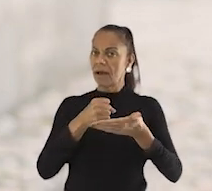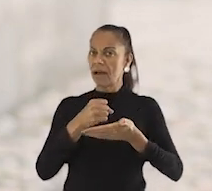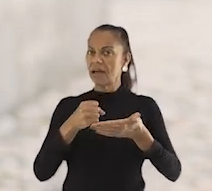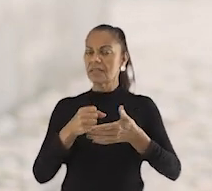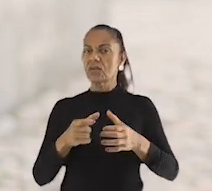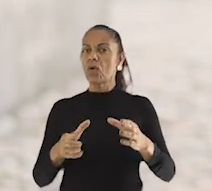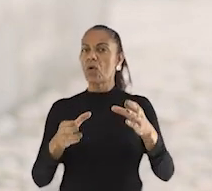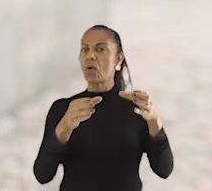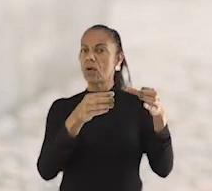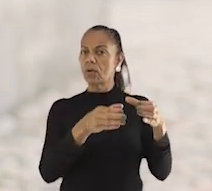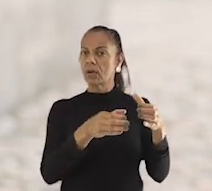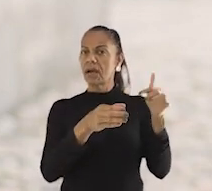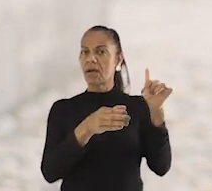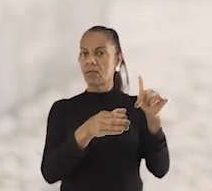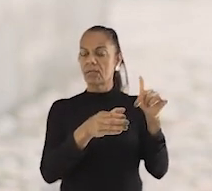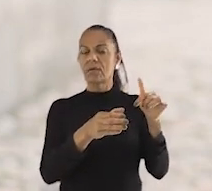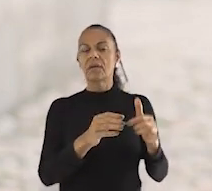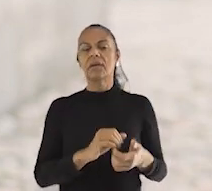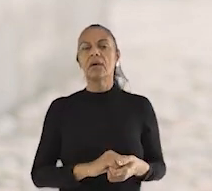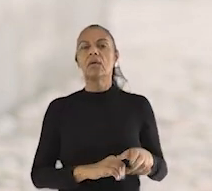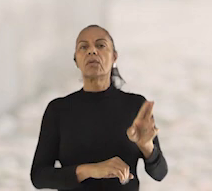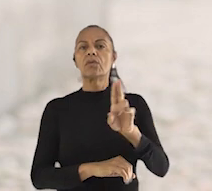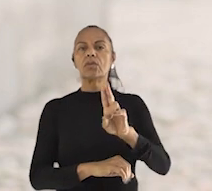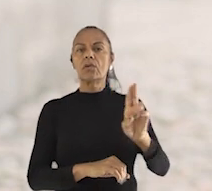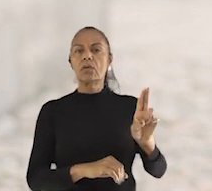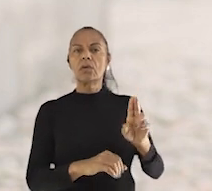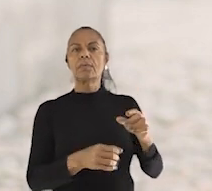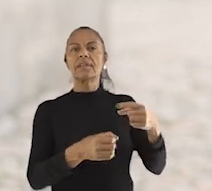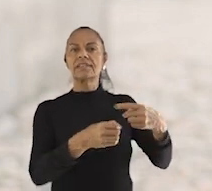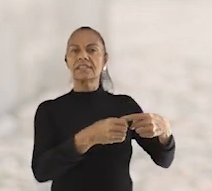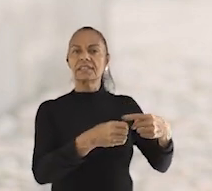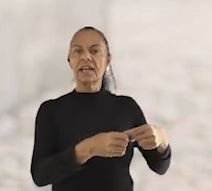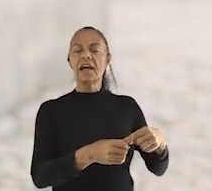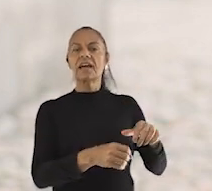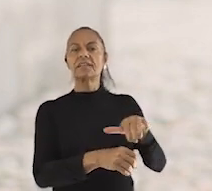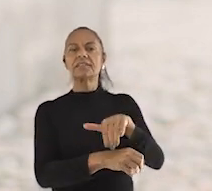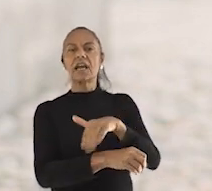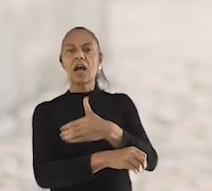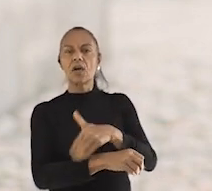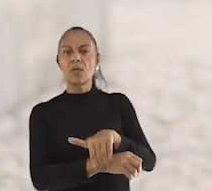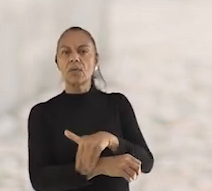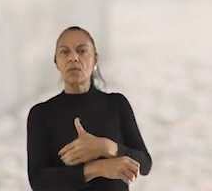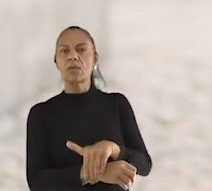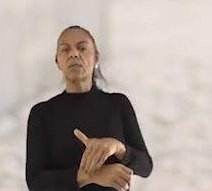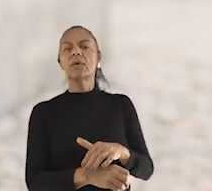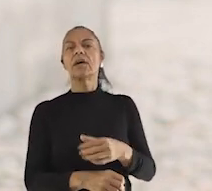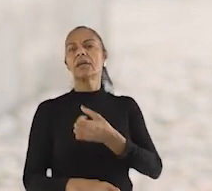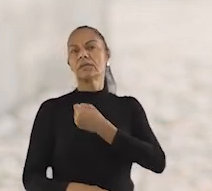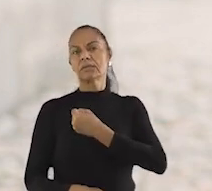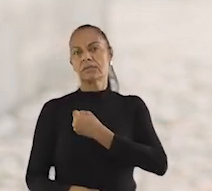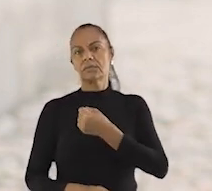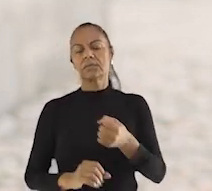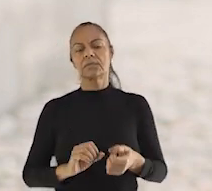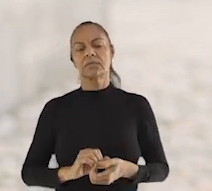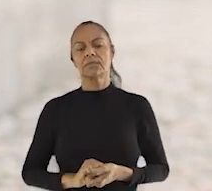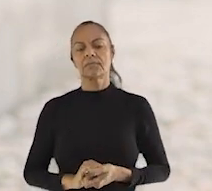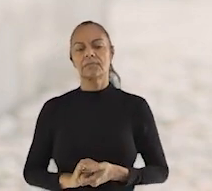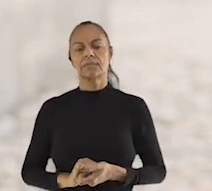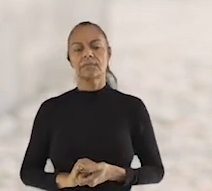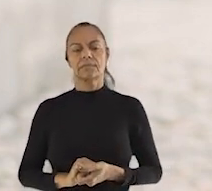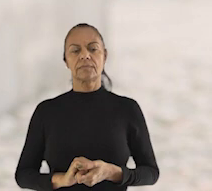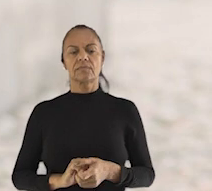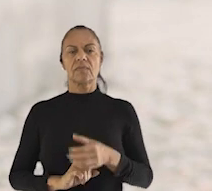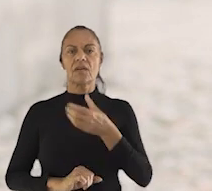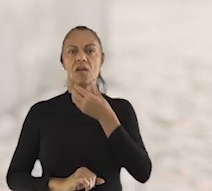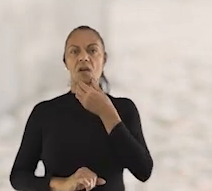ligou passa para Jorge as informações básicas de localização, como o nome da cidade, do